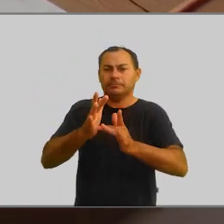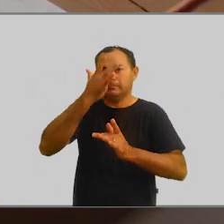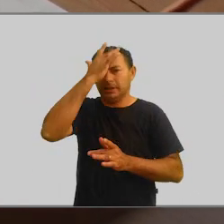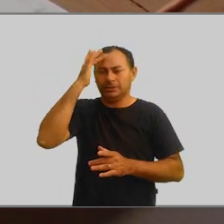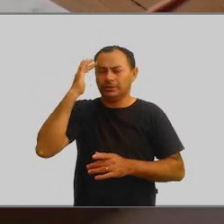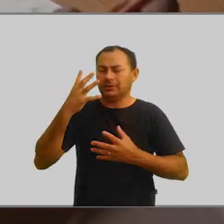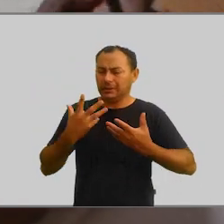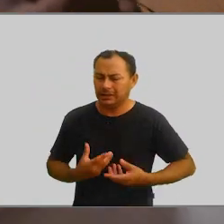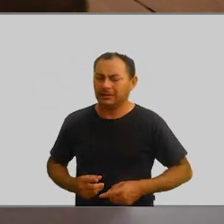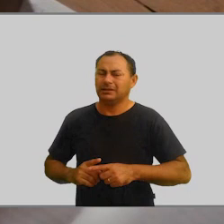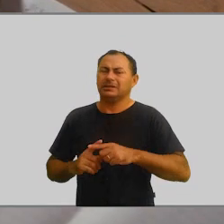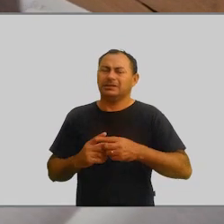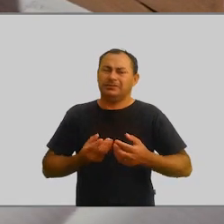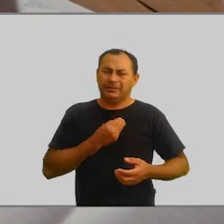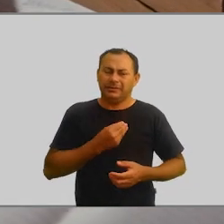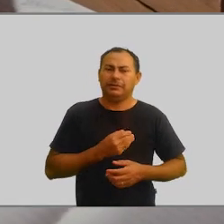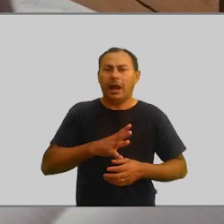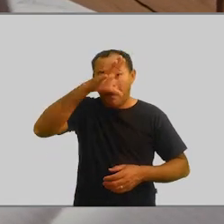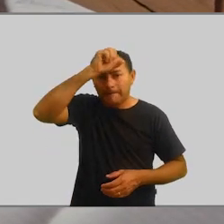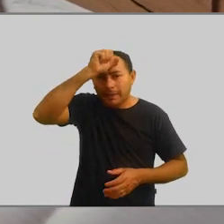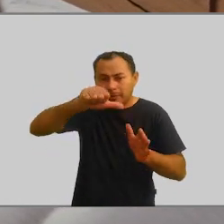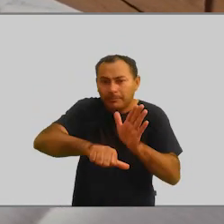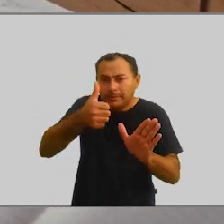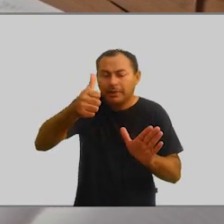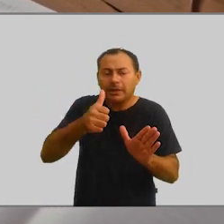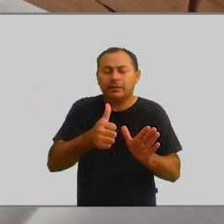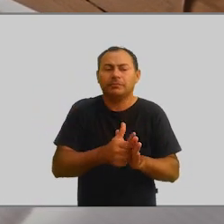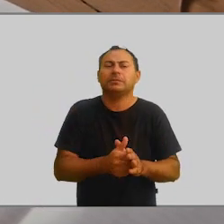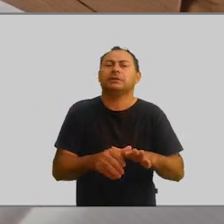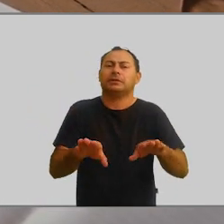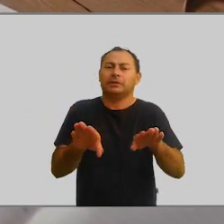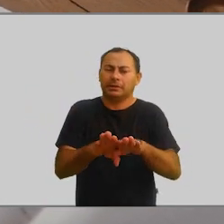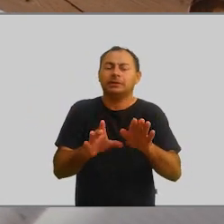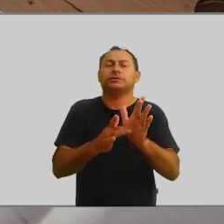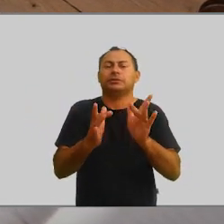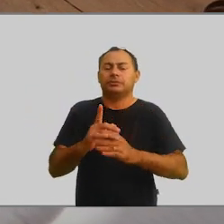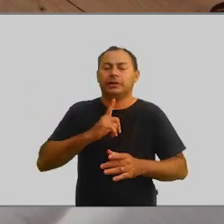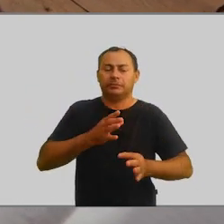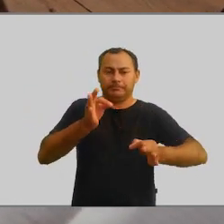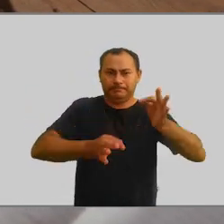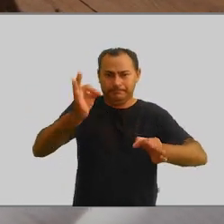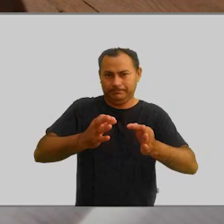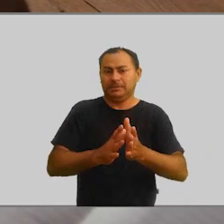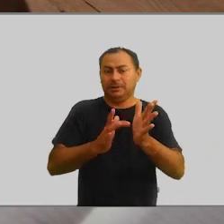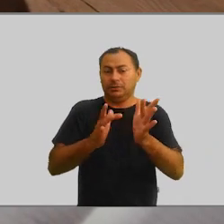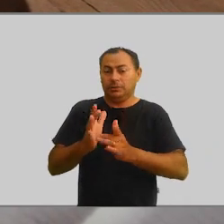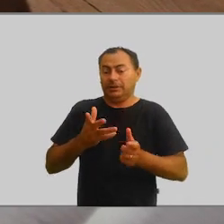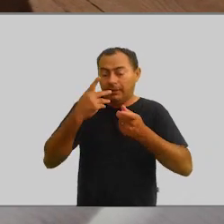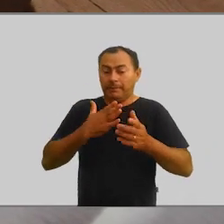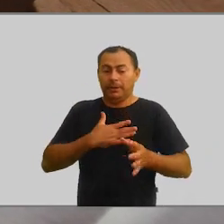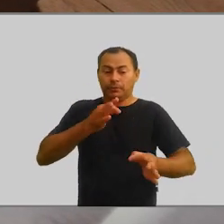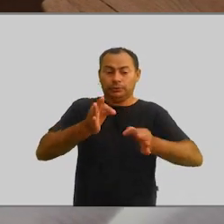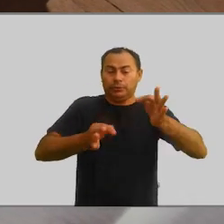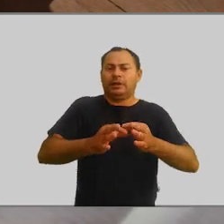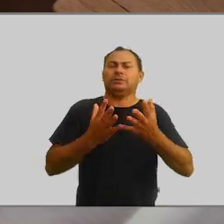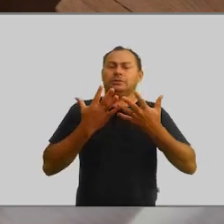que esses sobrecarregados e cansados aprendam primeiro que ele também tem um jugo. Jesus diz: o meu